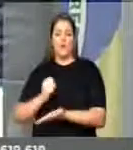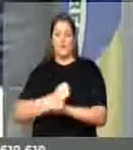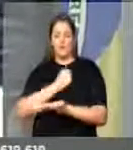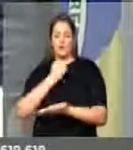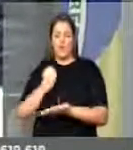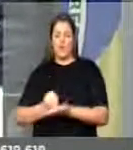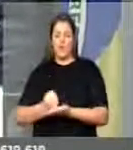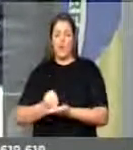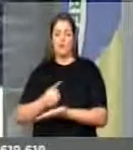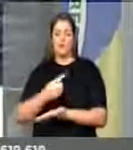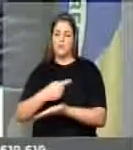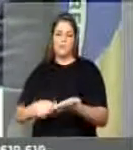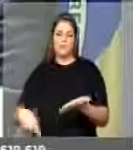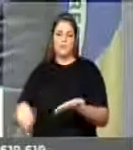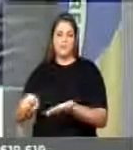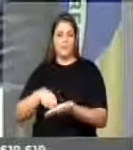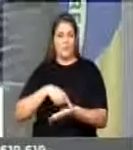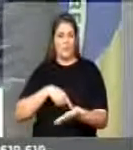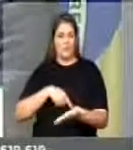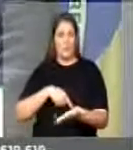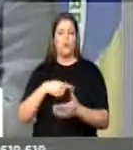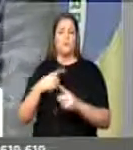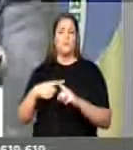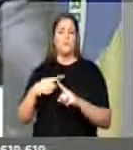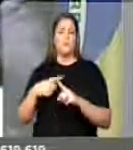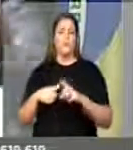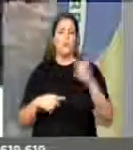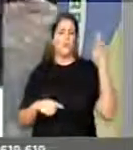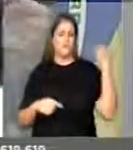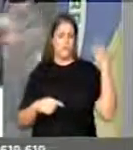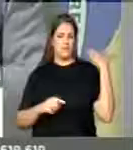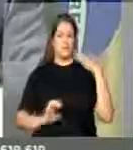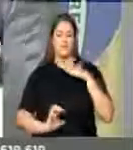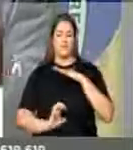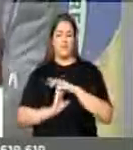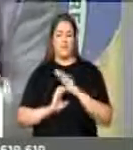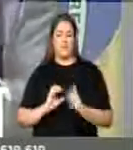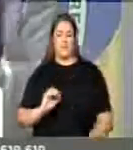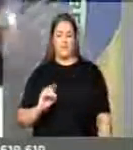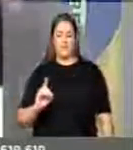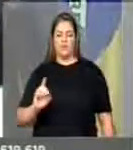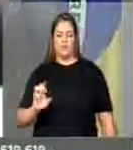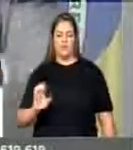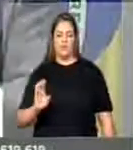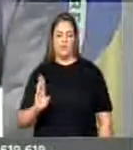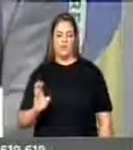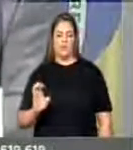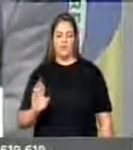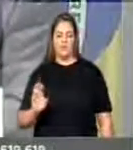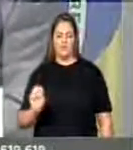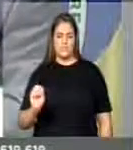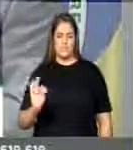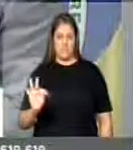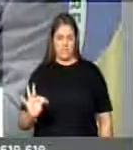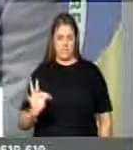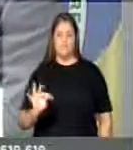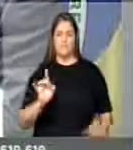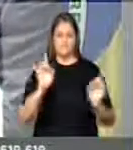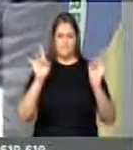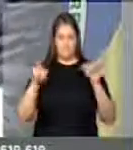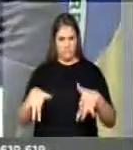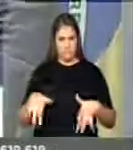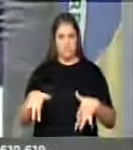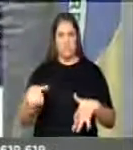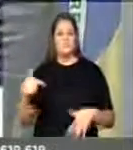quem fazia a obra era a construtora Odebrecht, e rescindiram o contrato, foram embora, ia contratar uma nova empresa, e a obra